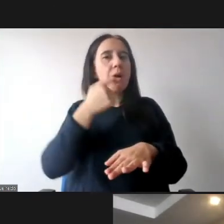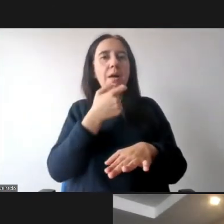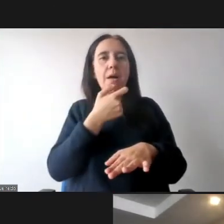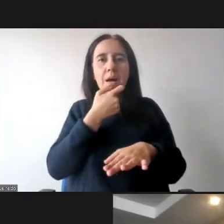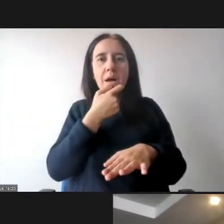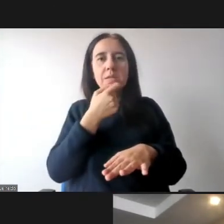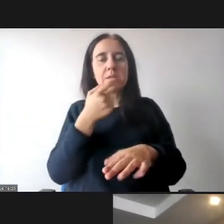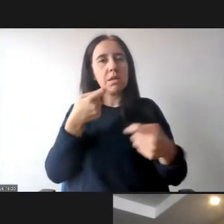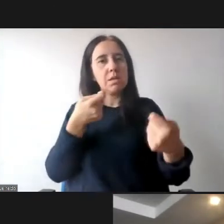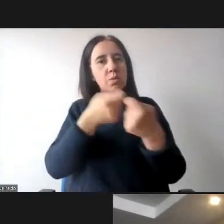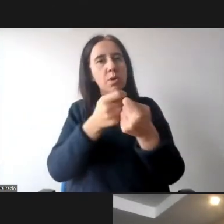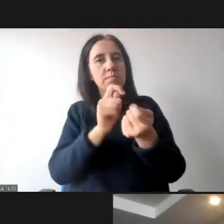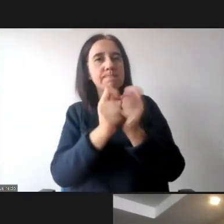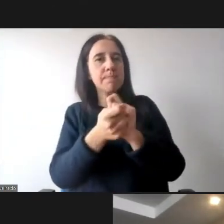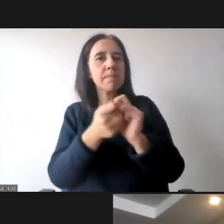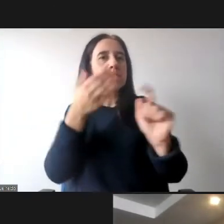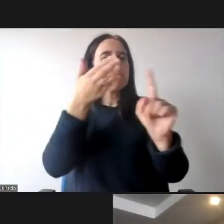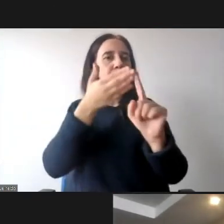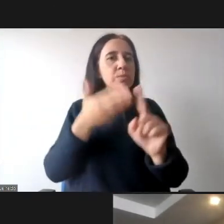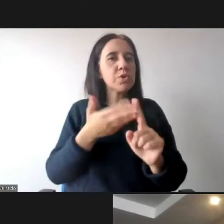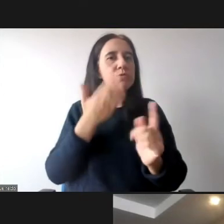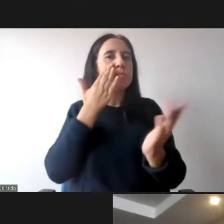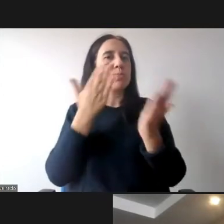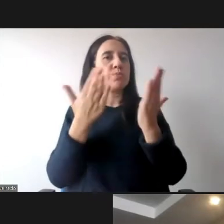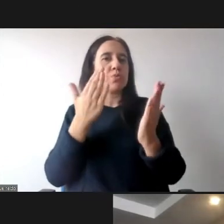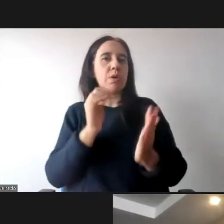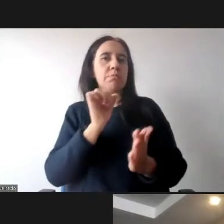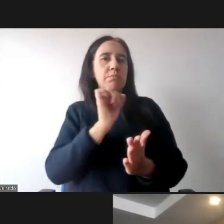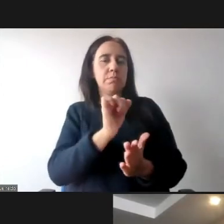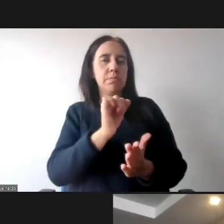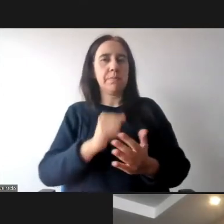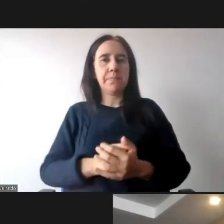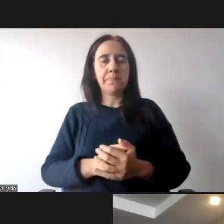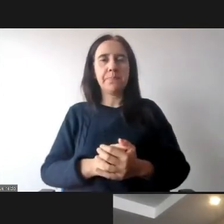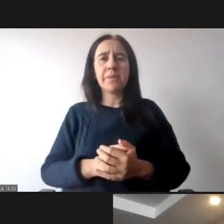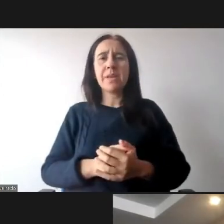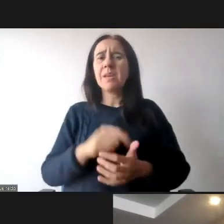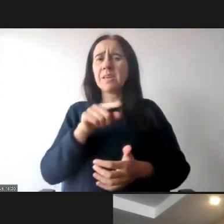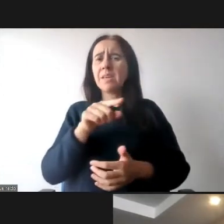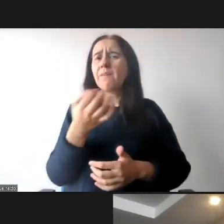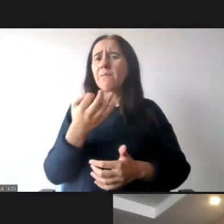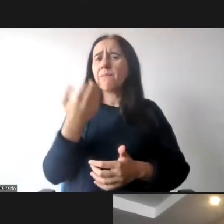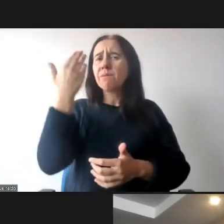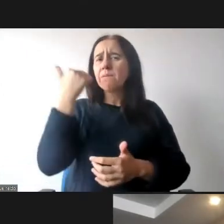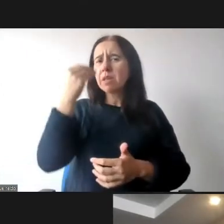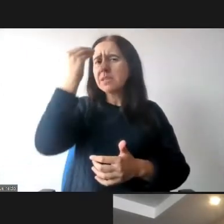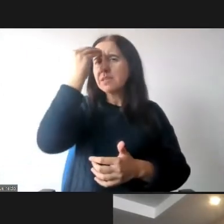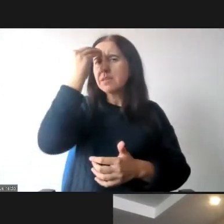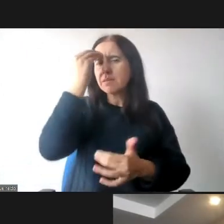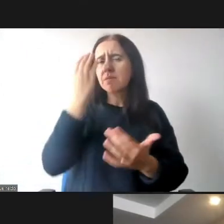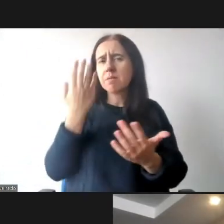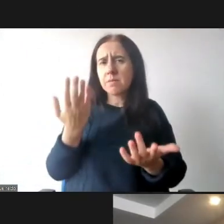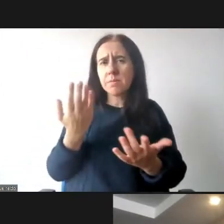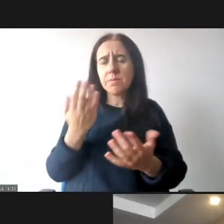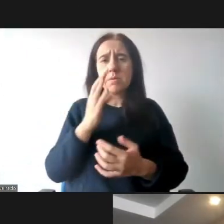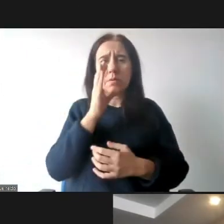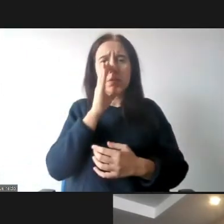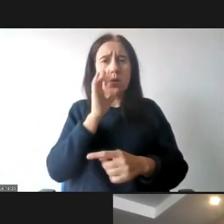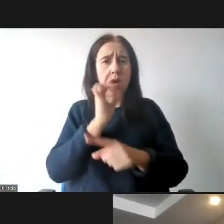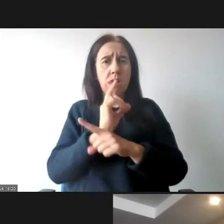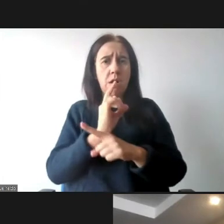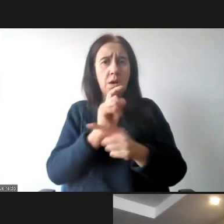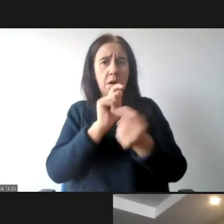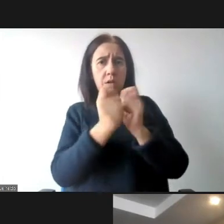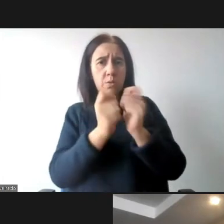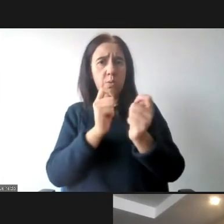e proporcionais aos objetivos a realizar. E havia aqui, desde logo, a questão de saber se, falando-se em adequação e